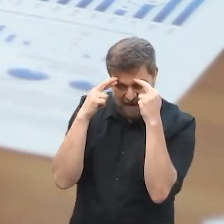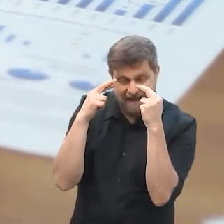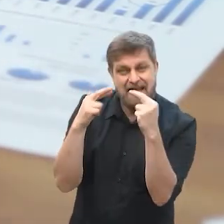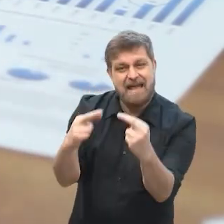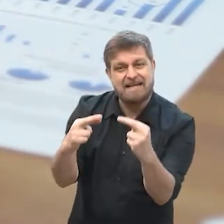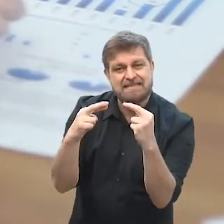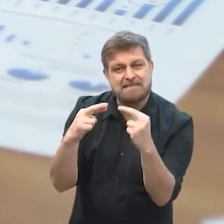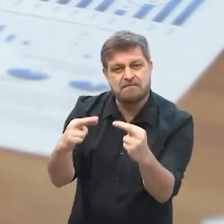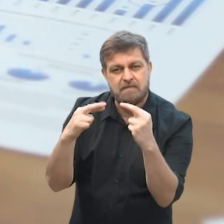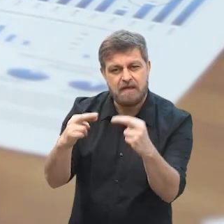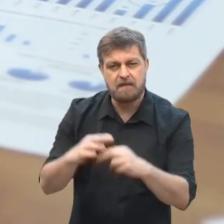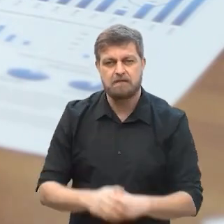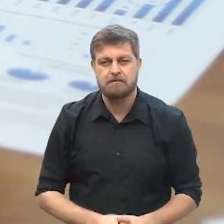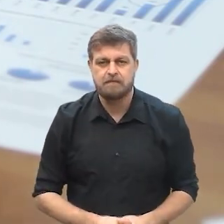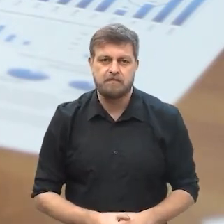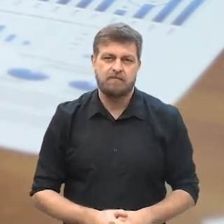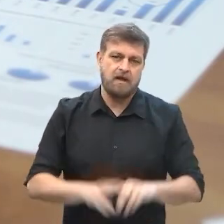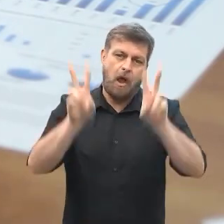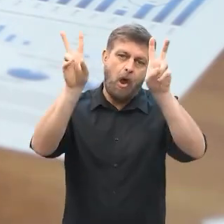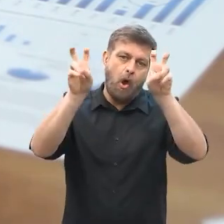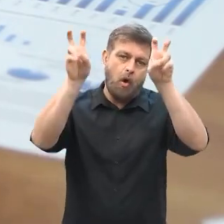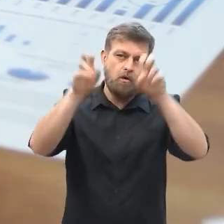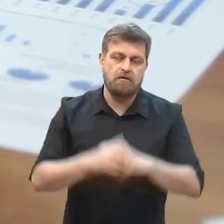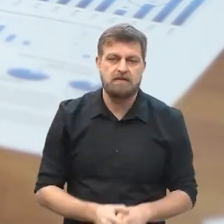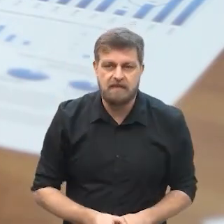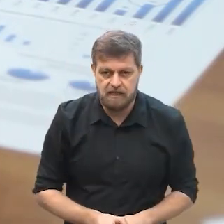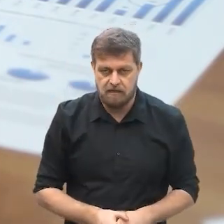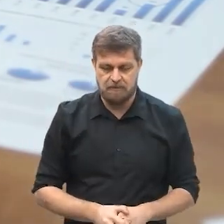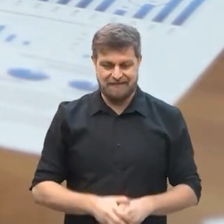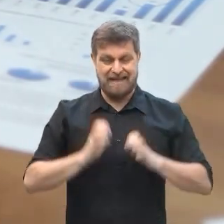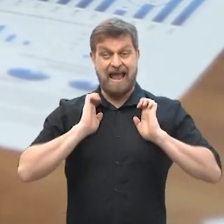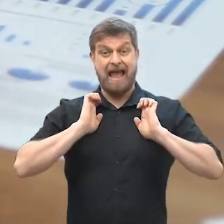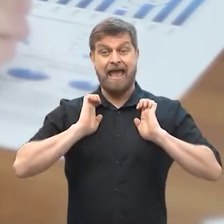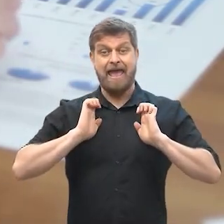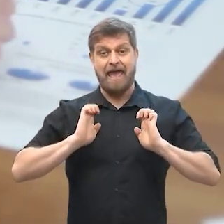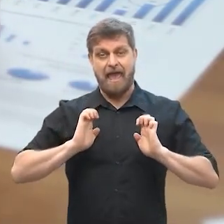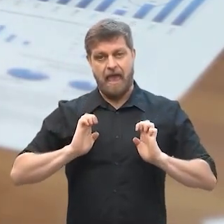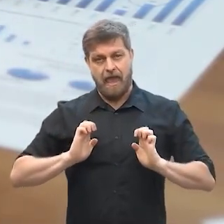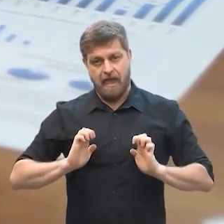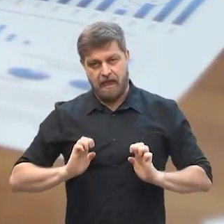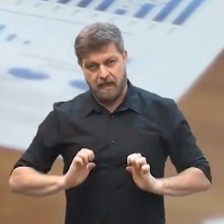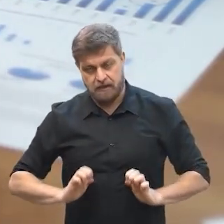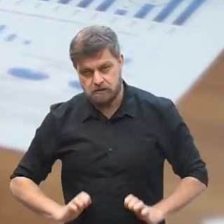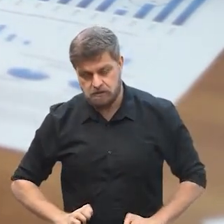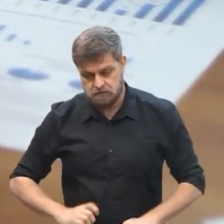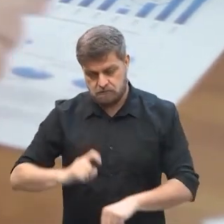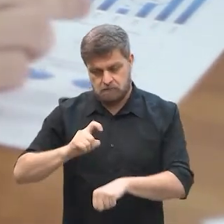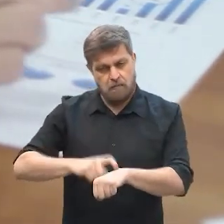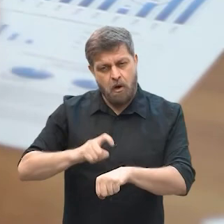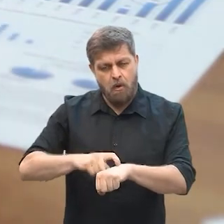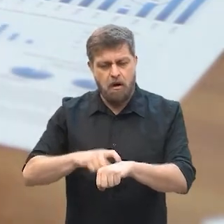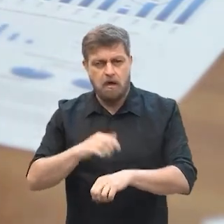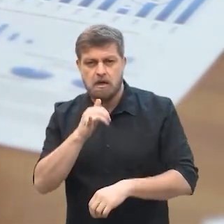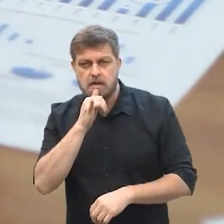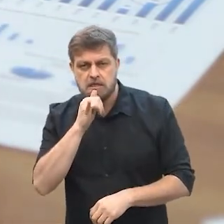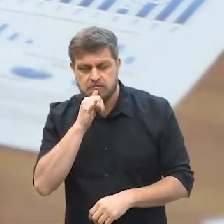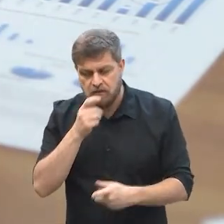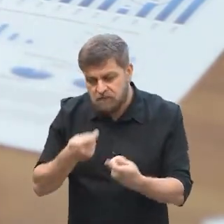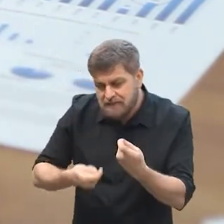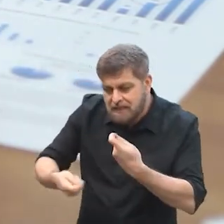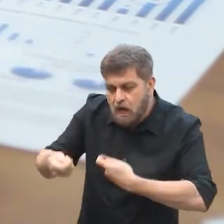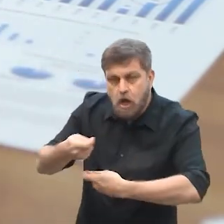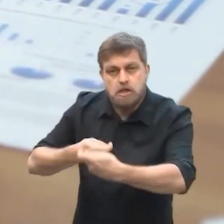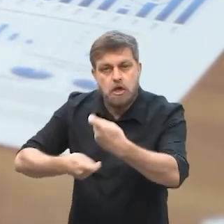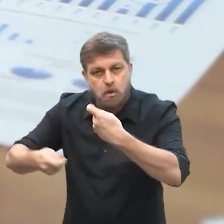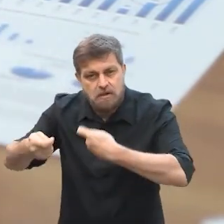às pessoas. Portanto, eu estou me referindo aqui a padrões morais, a ética no momento em que você negocia com o